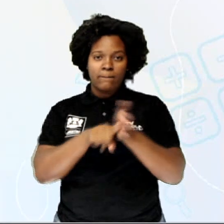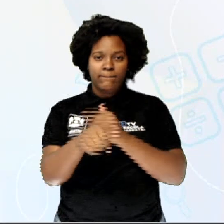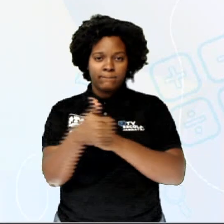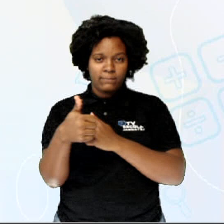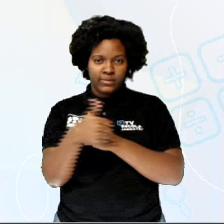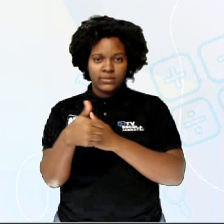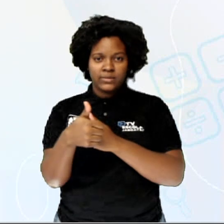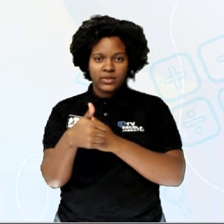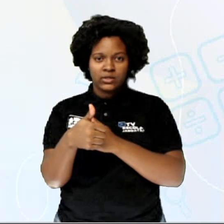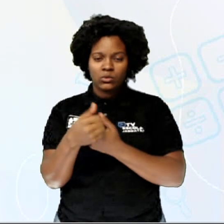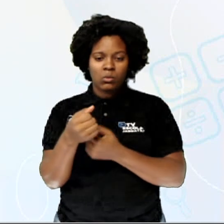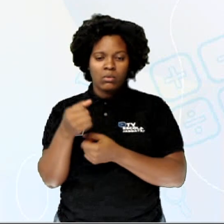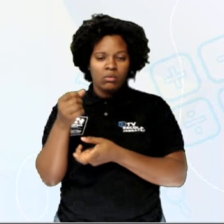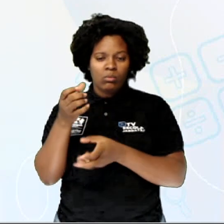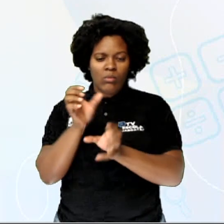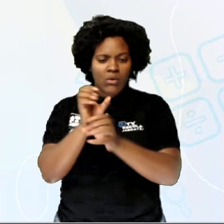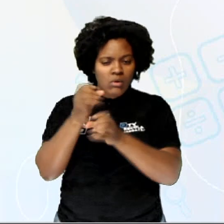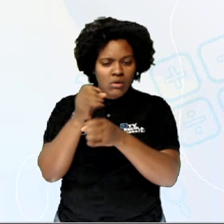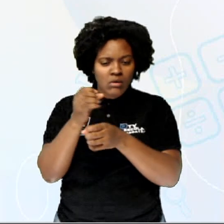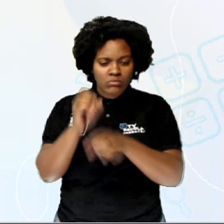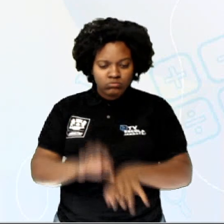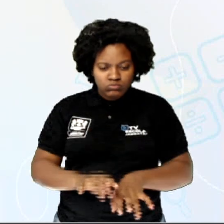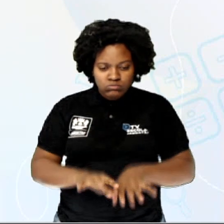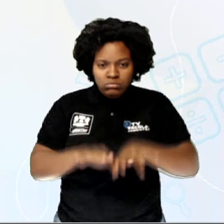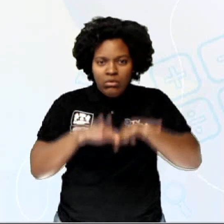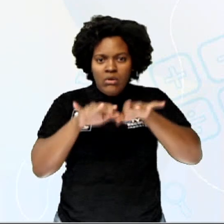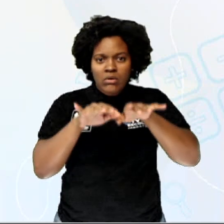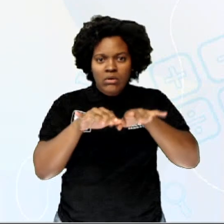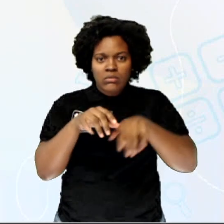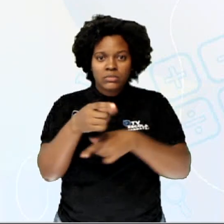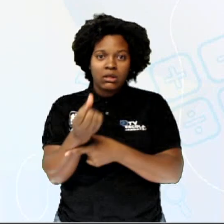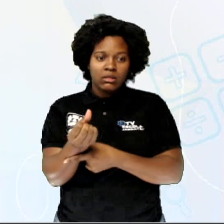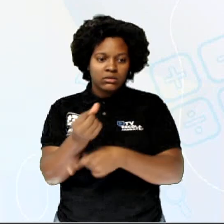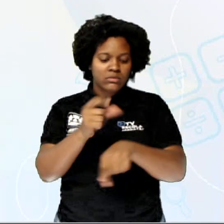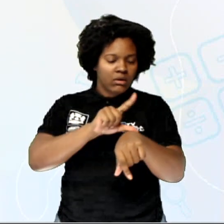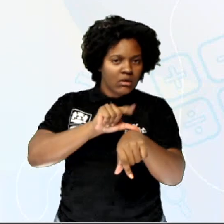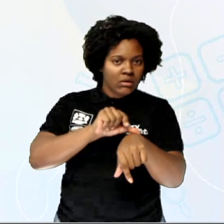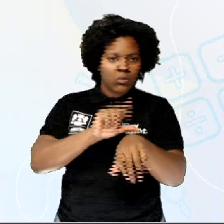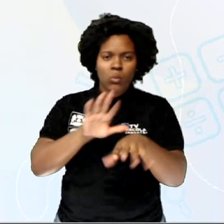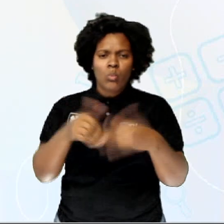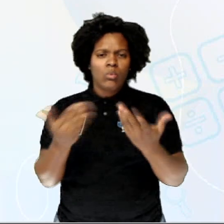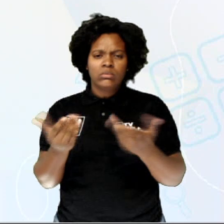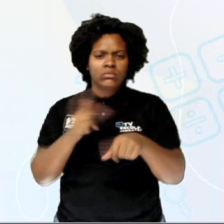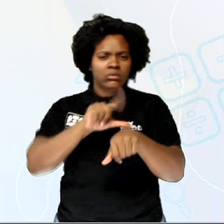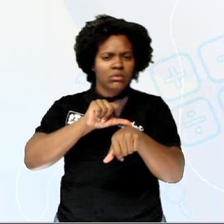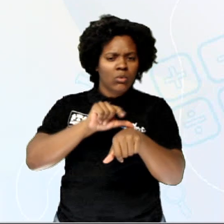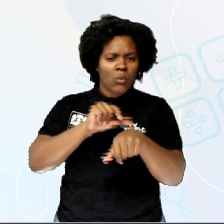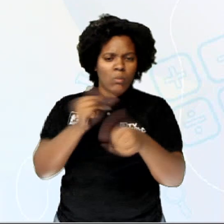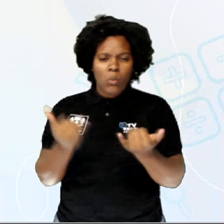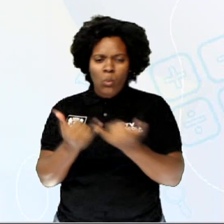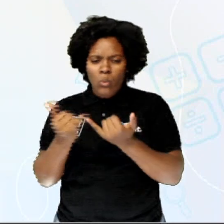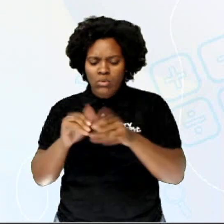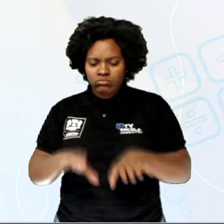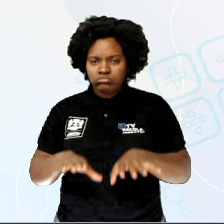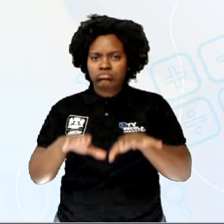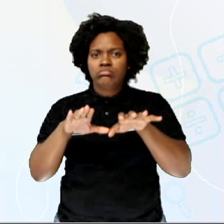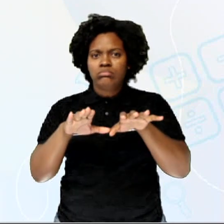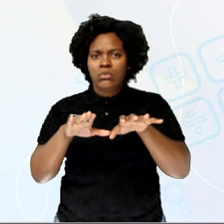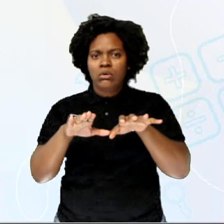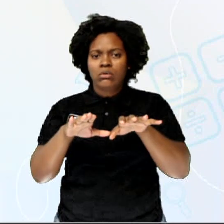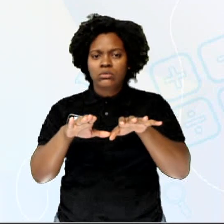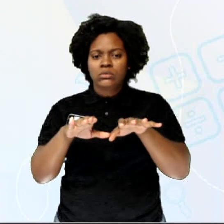0,667 gramas, né, ou 667 gramas de ração por dia, tá certo? Isso é o que ele come em cada dia,